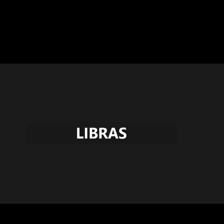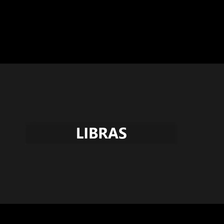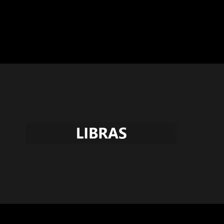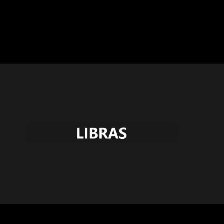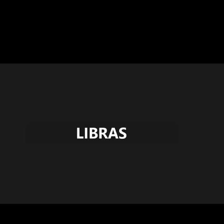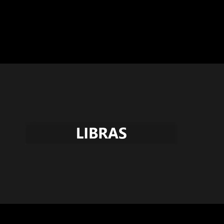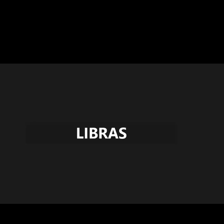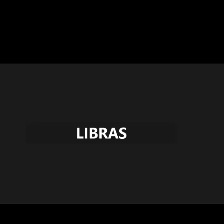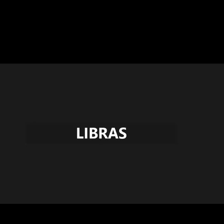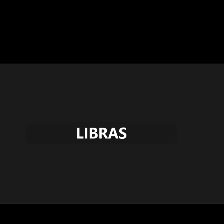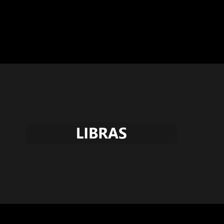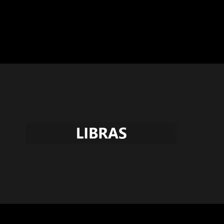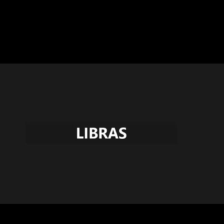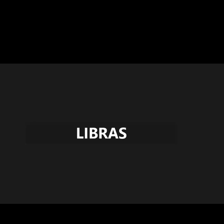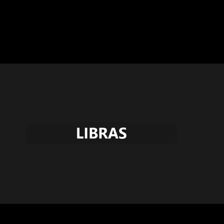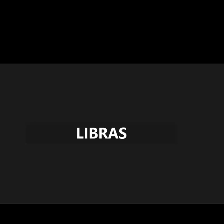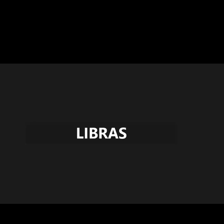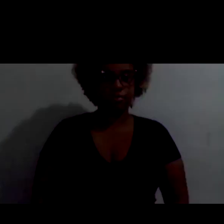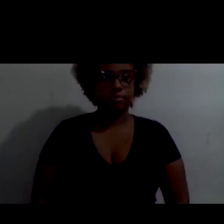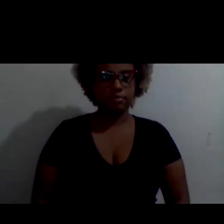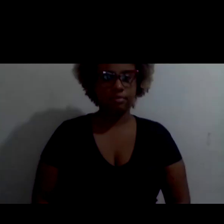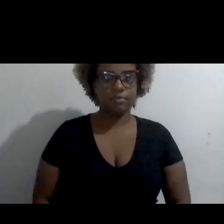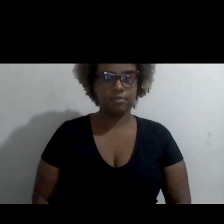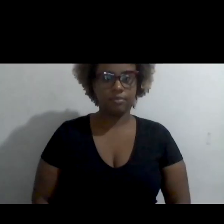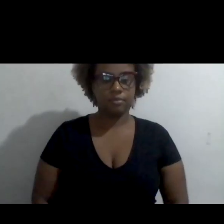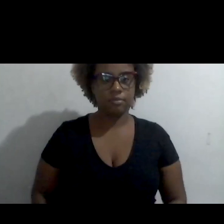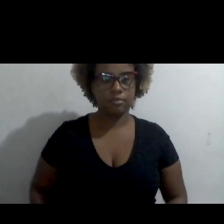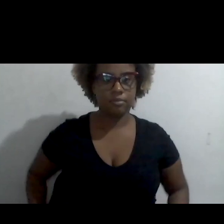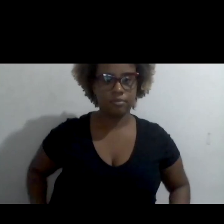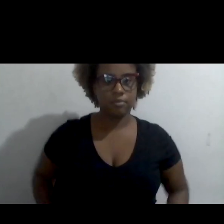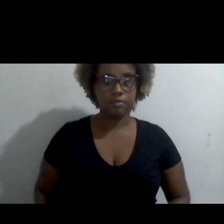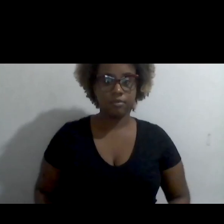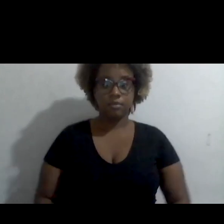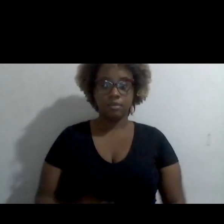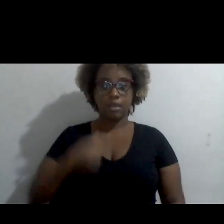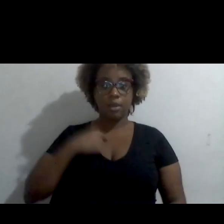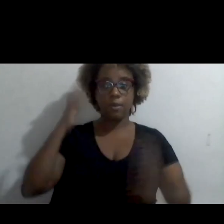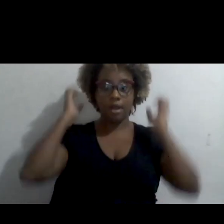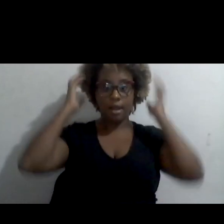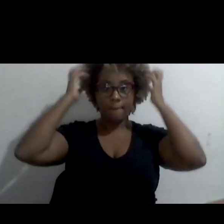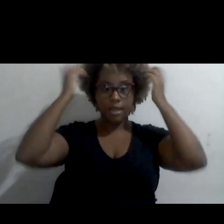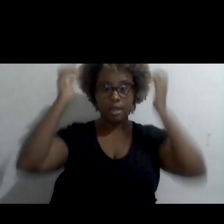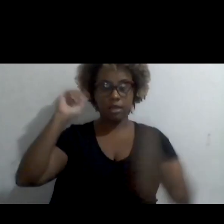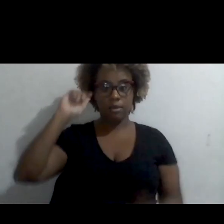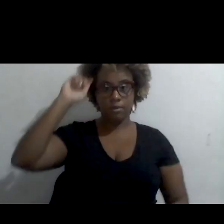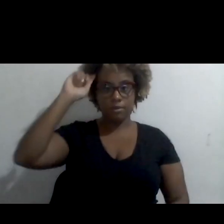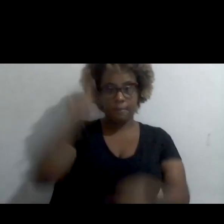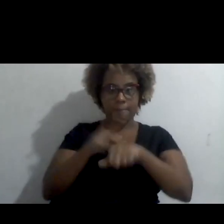Então, eu sou Leonardo, sou um homem branco, cabelo preto, curto, uso barba e uma camisa